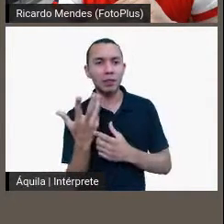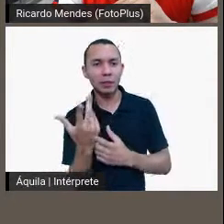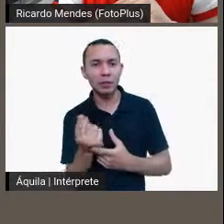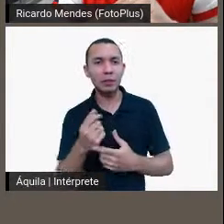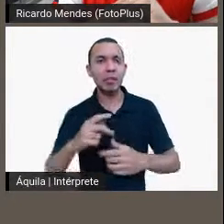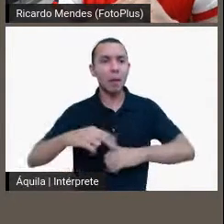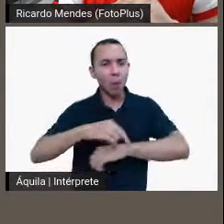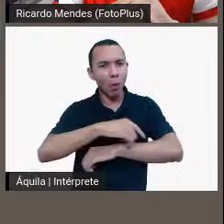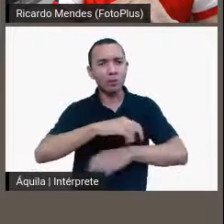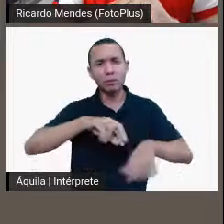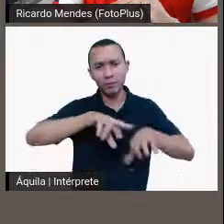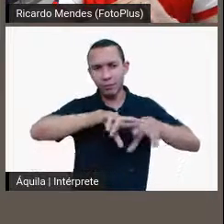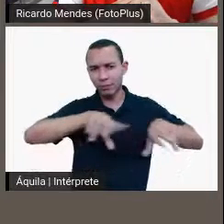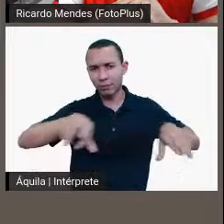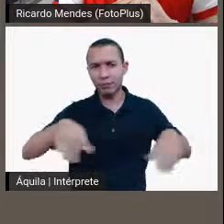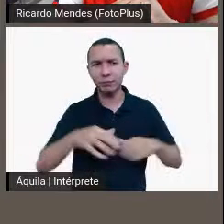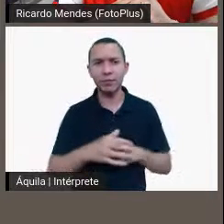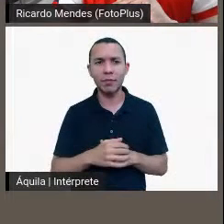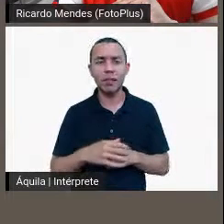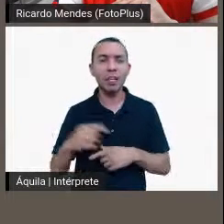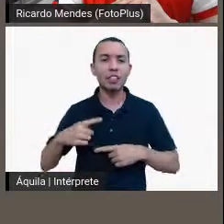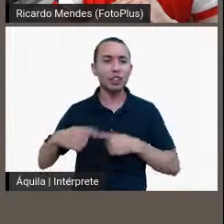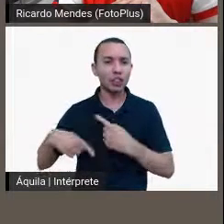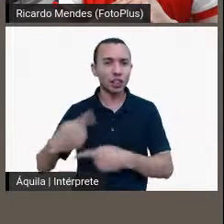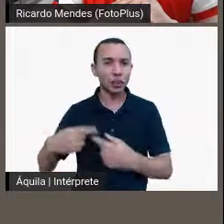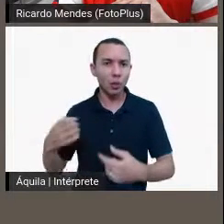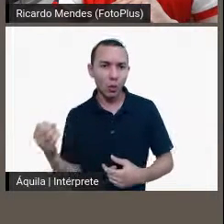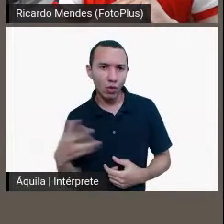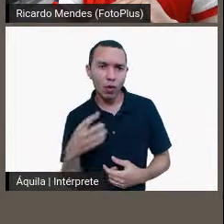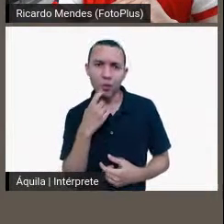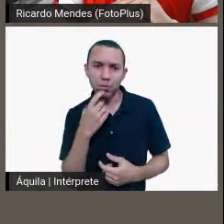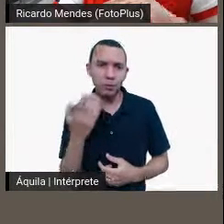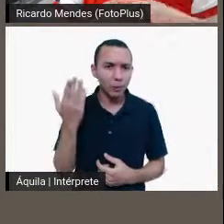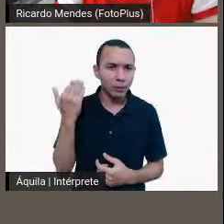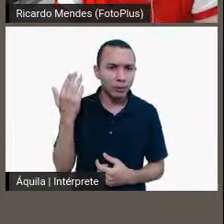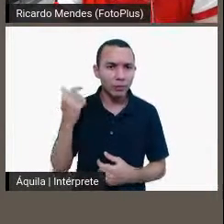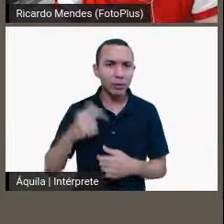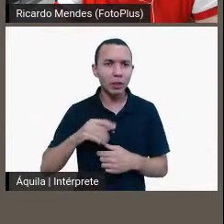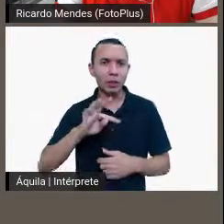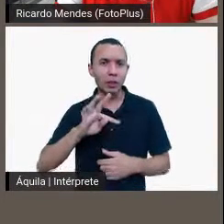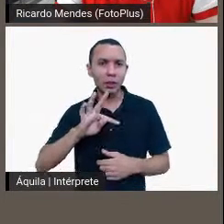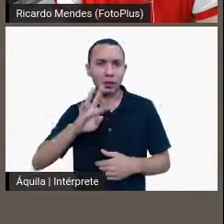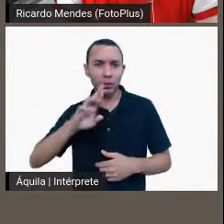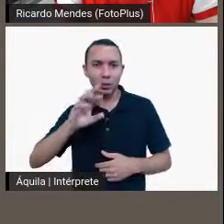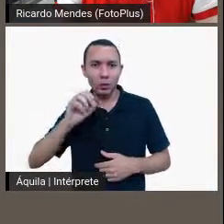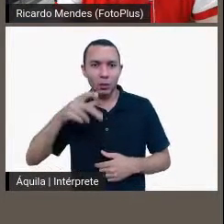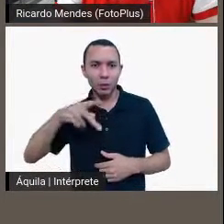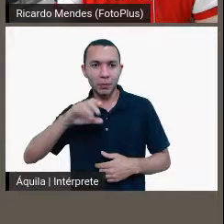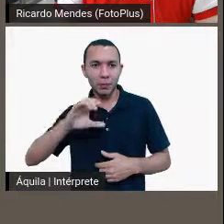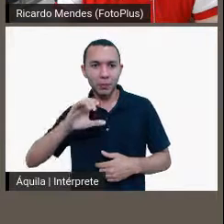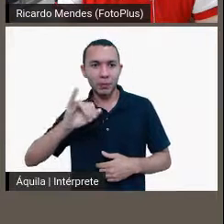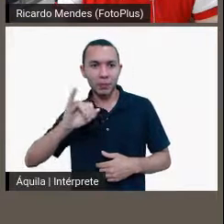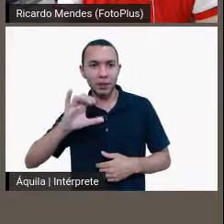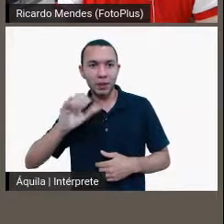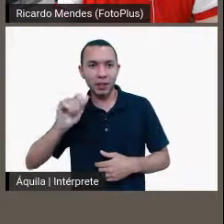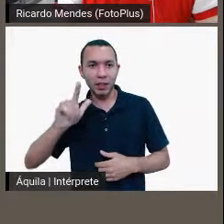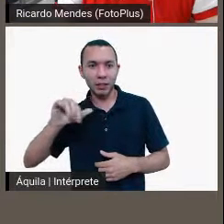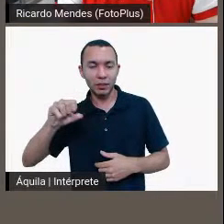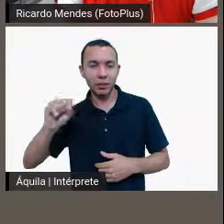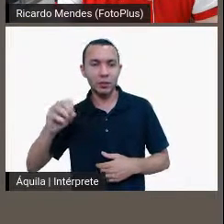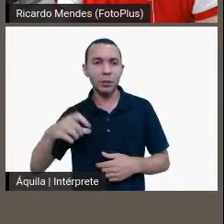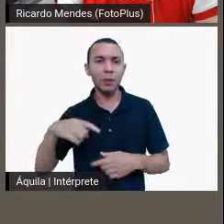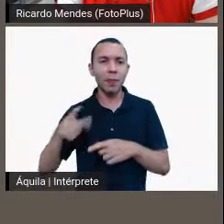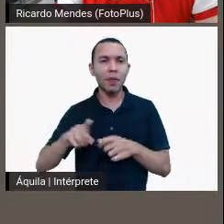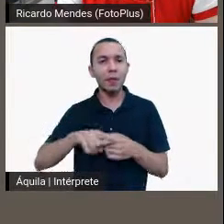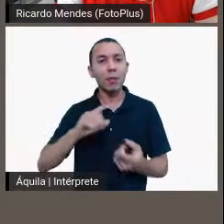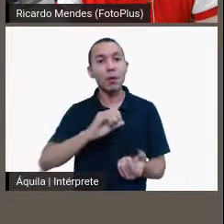etc. Gerações mais recentes, como ocorreram no tropicalismo há quase meio século, mas a seu modo, fizeram a partir da virada para o